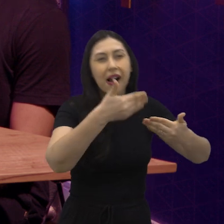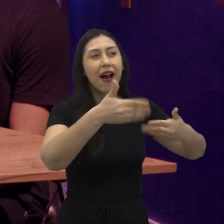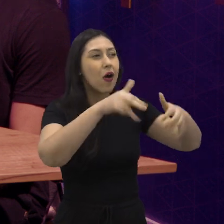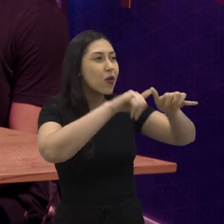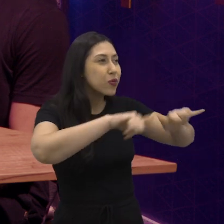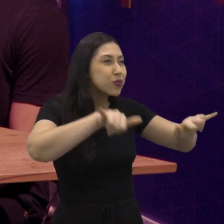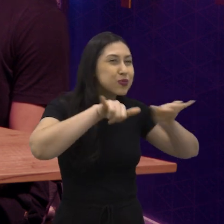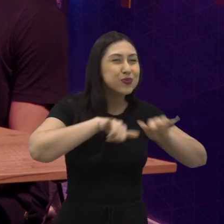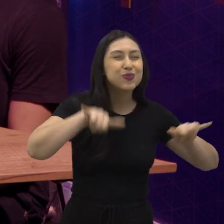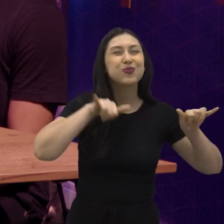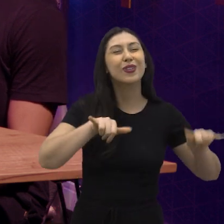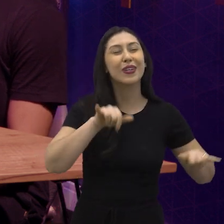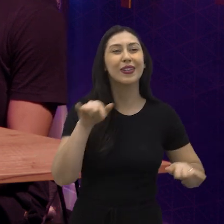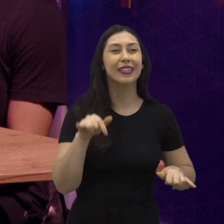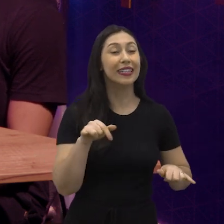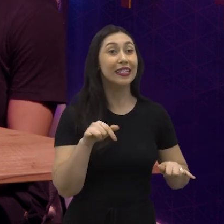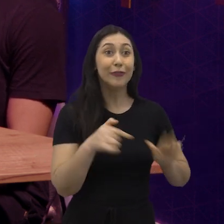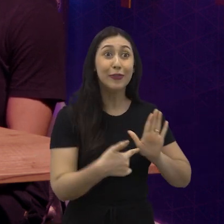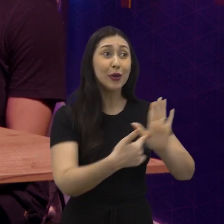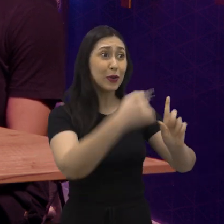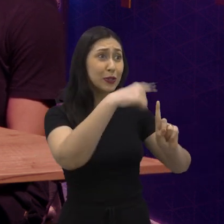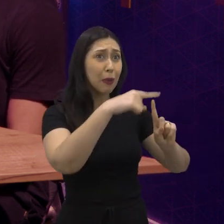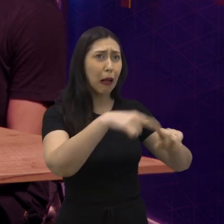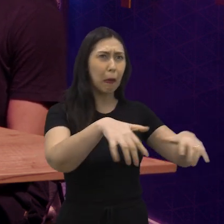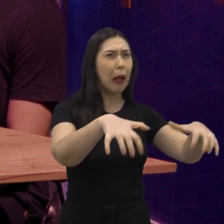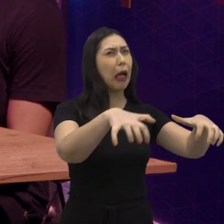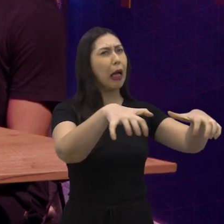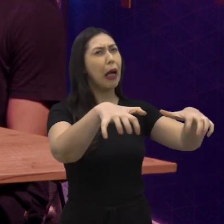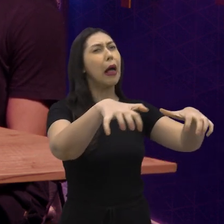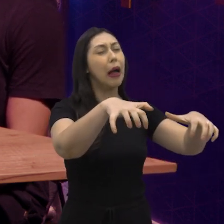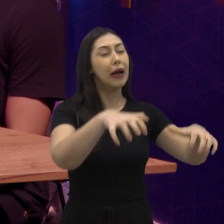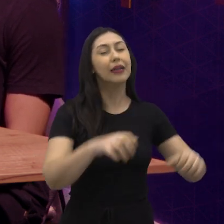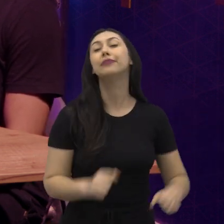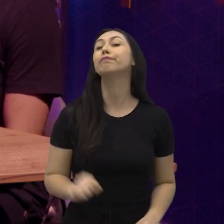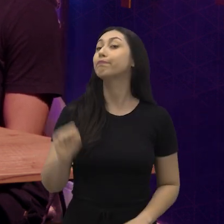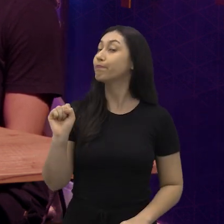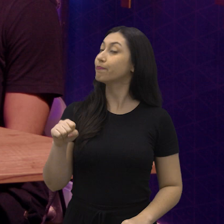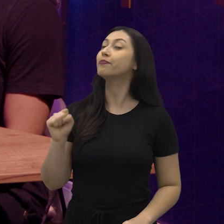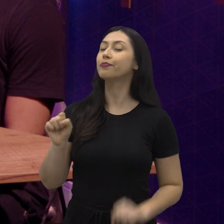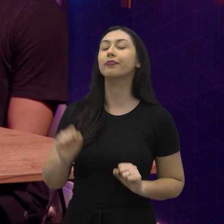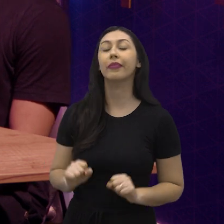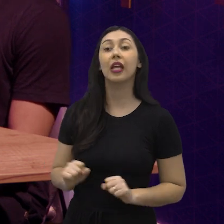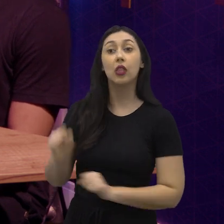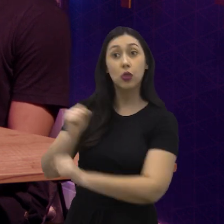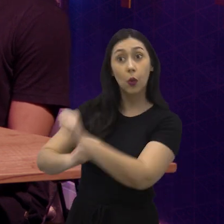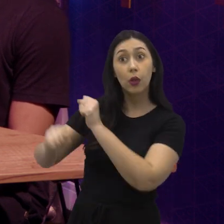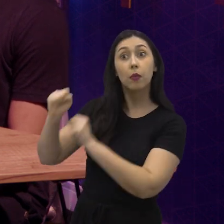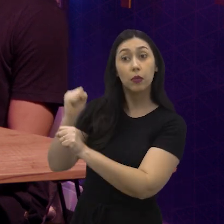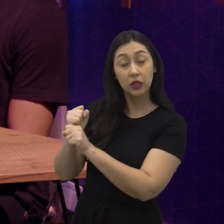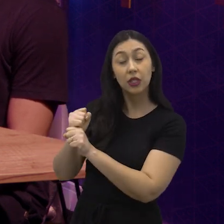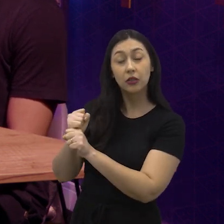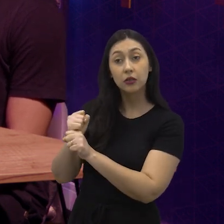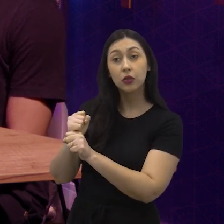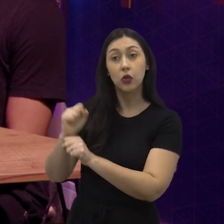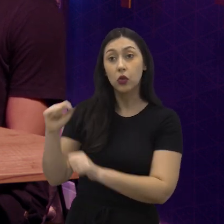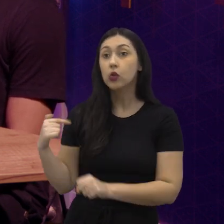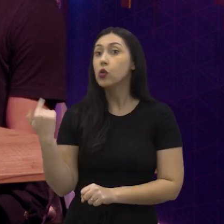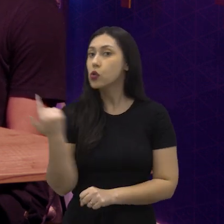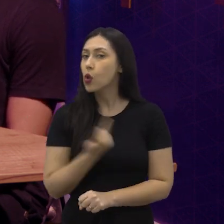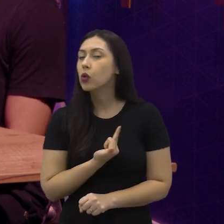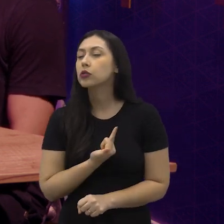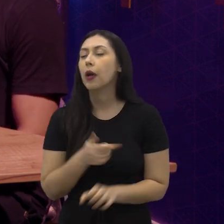mobiliza, né? A gente vai falar de horror e terror no programa de hoje. É isso aí. E assim, no ano passado, né, Vi, que a gente fez